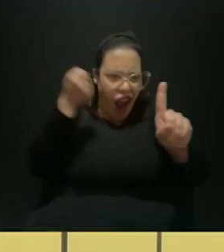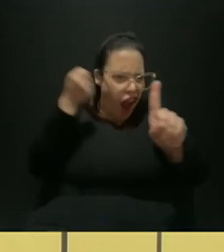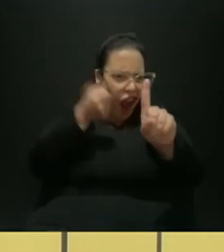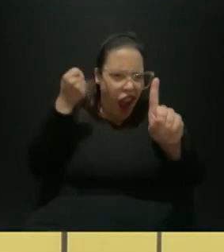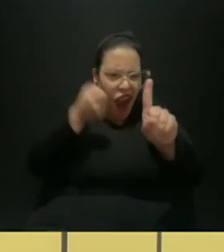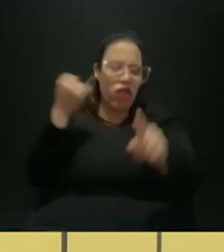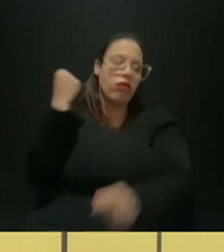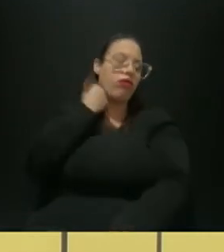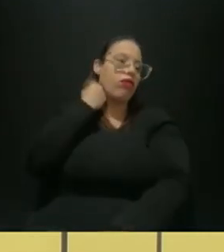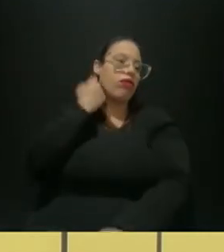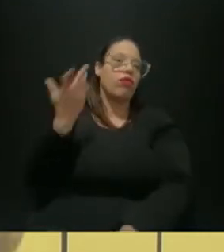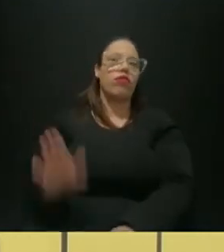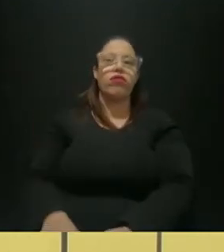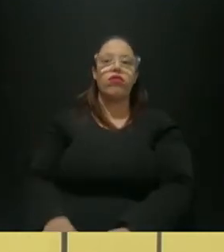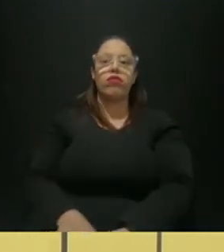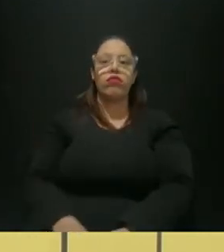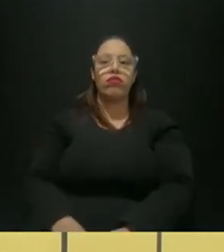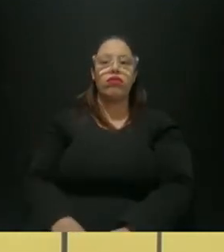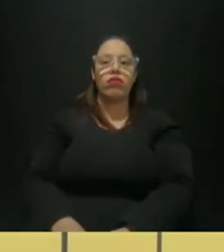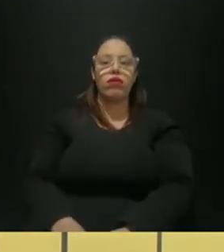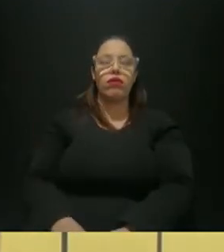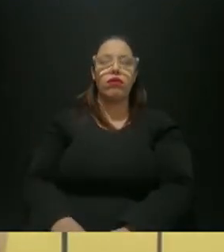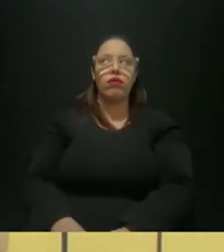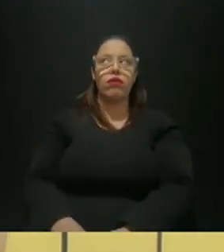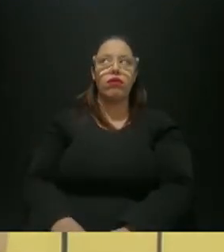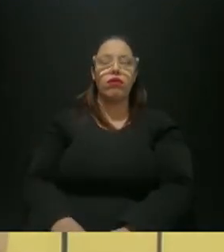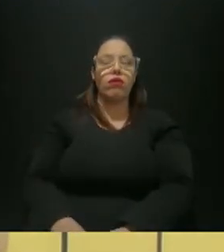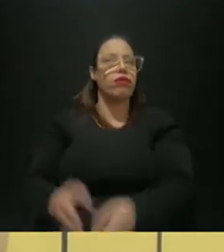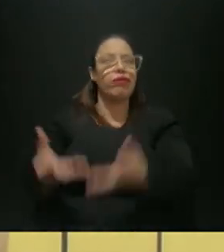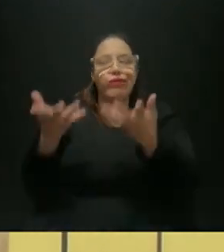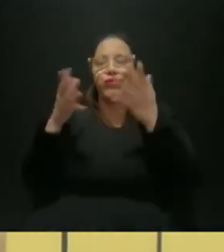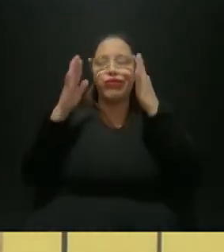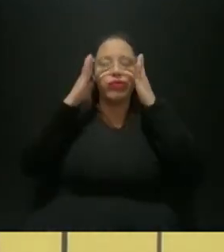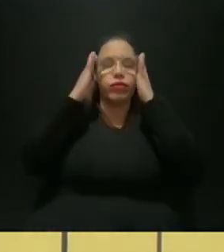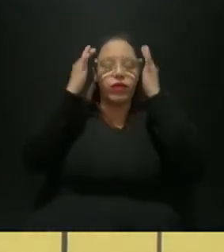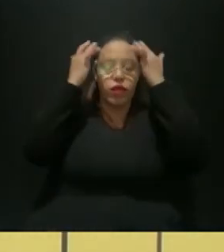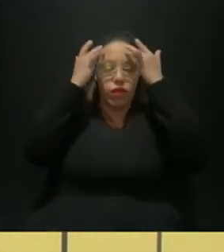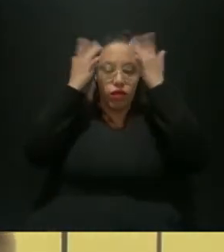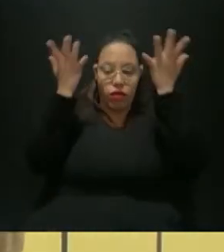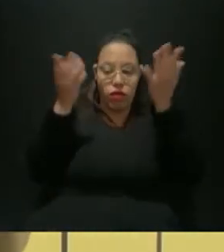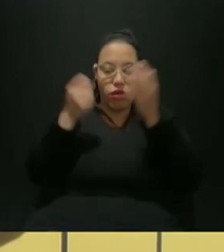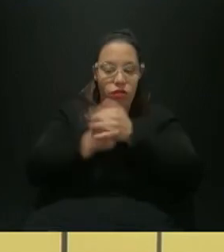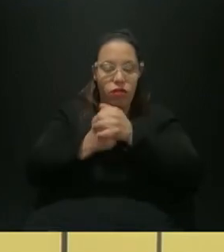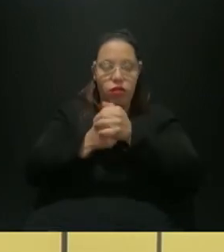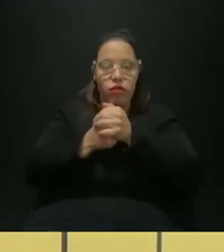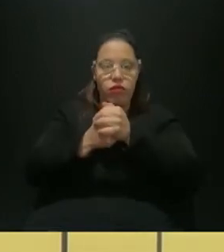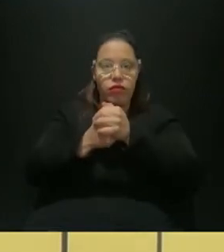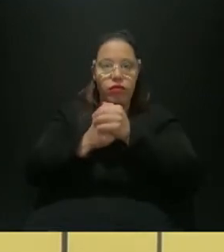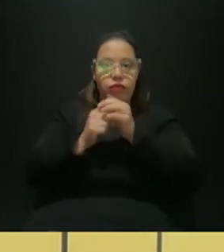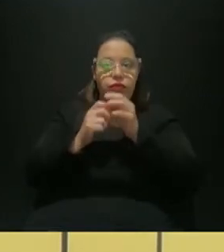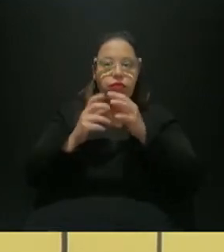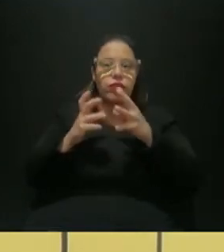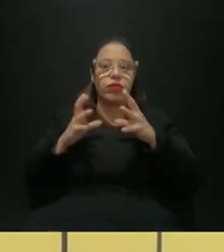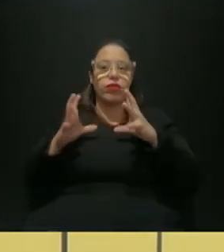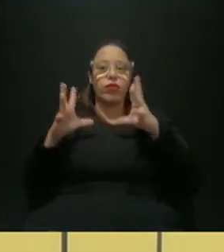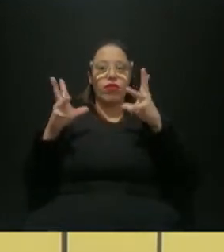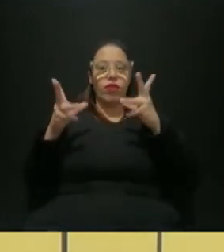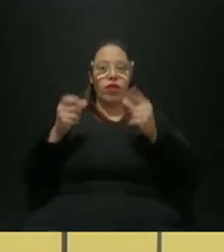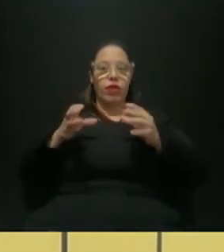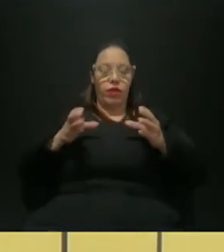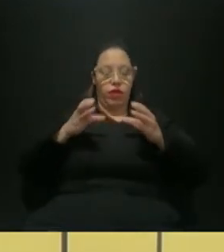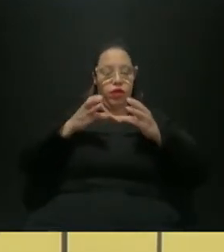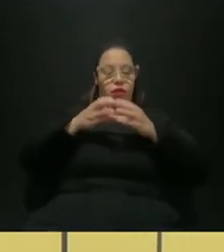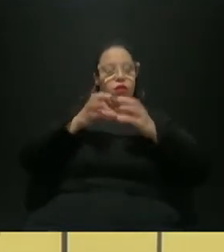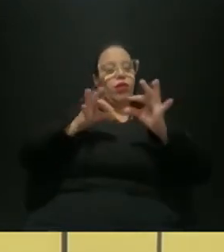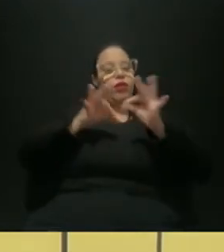essas lesões definitivas de neurônios que não se recuperam mais. Só se recuperam quando você tem equipes treinadas para